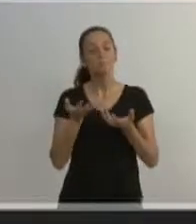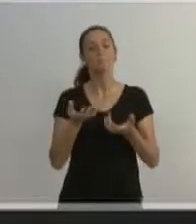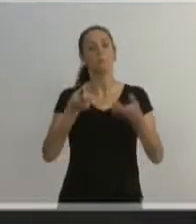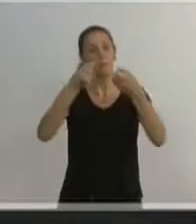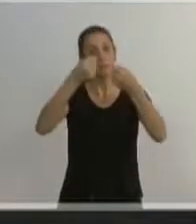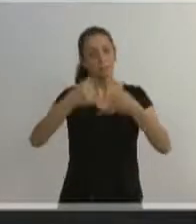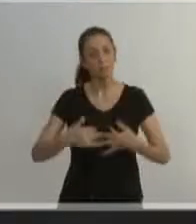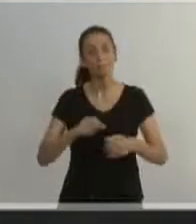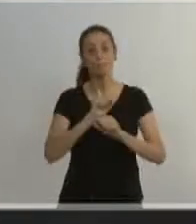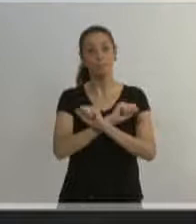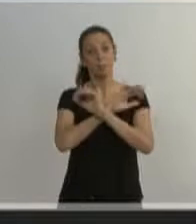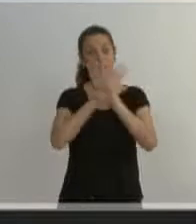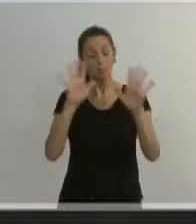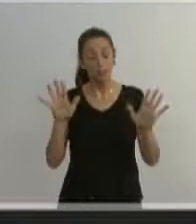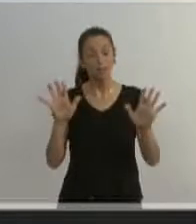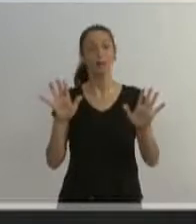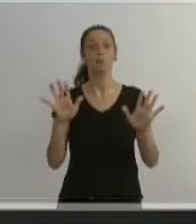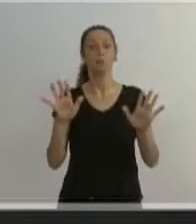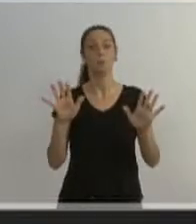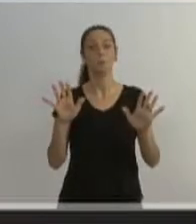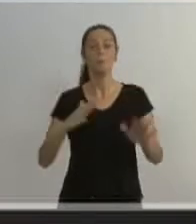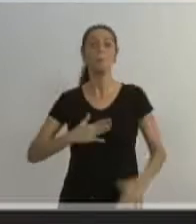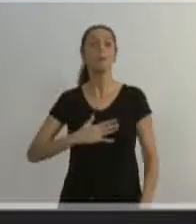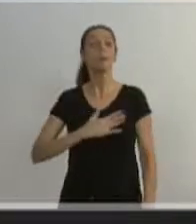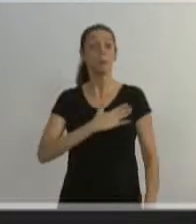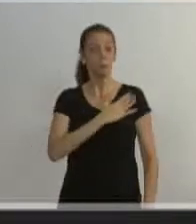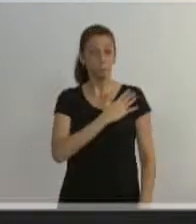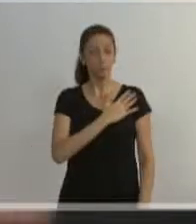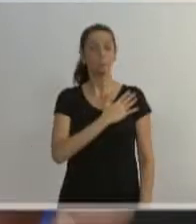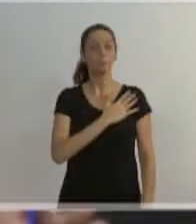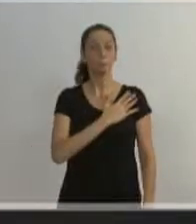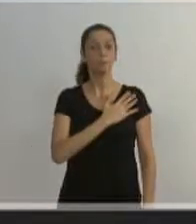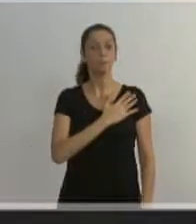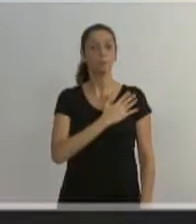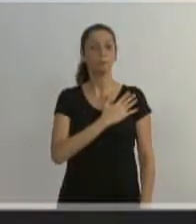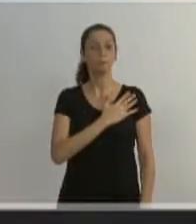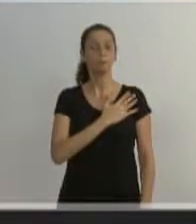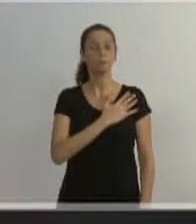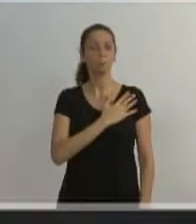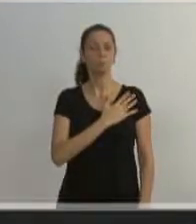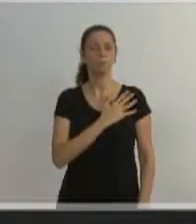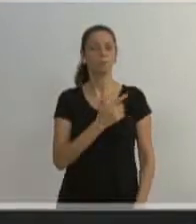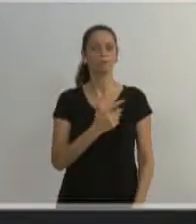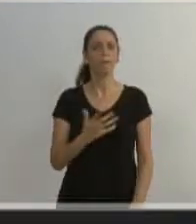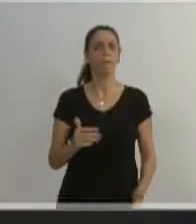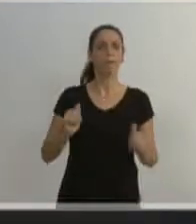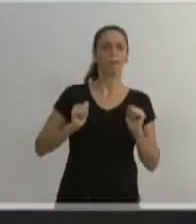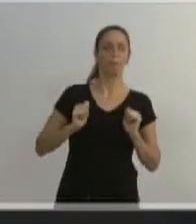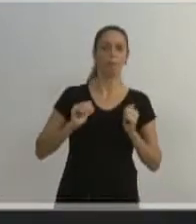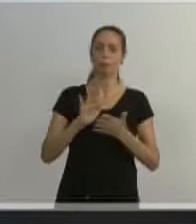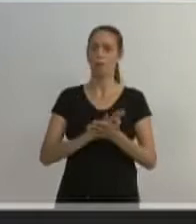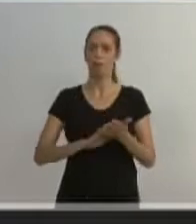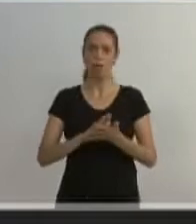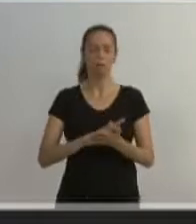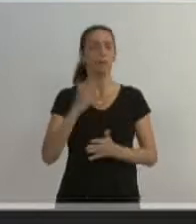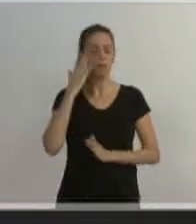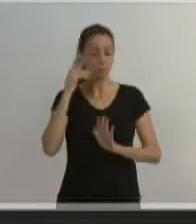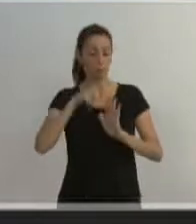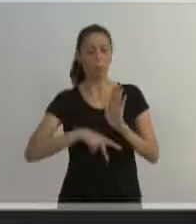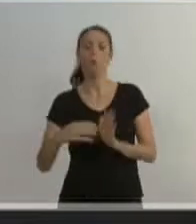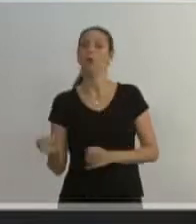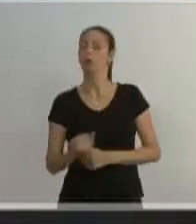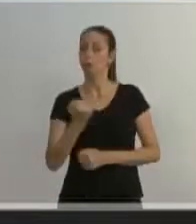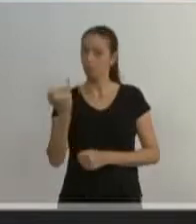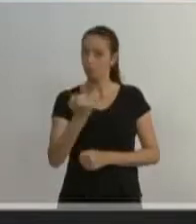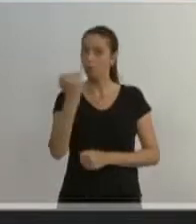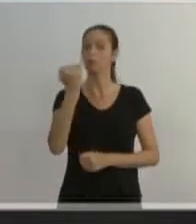nenhum momento que o prefeito napoleão bernardes estava de braços cruzados para que esse projeto tão importante para a sociedade